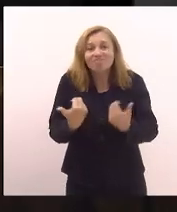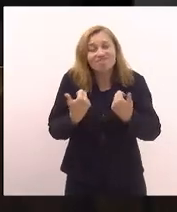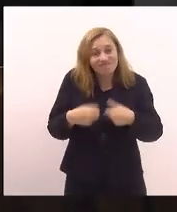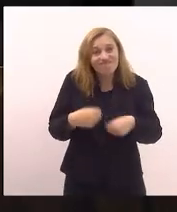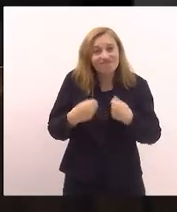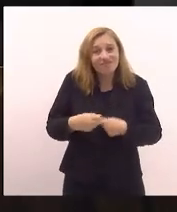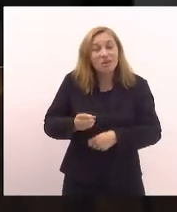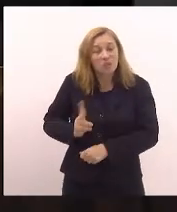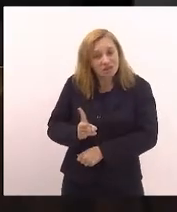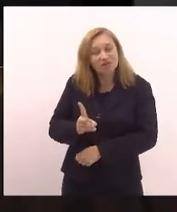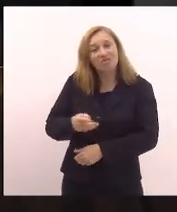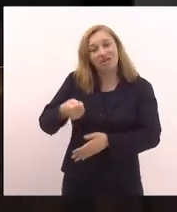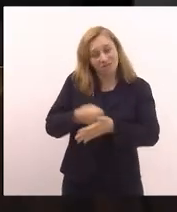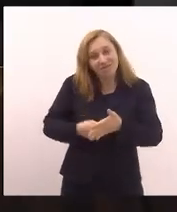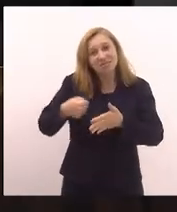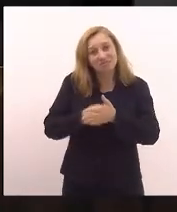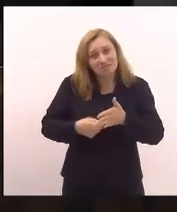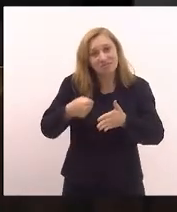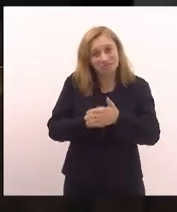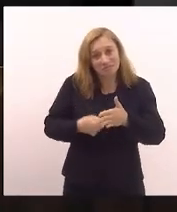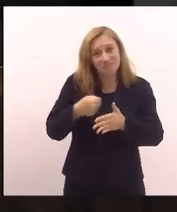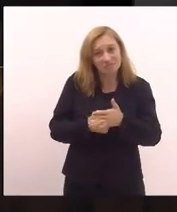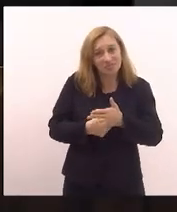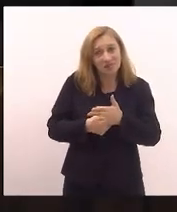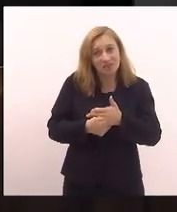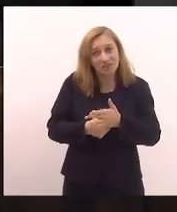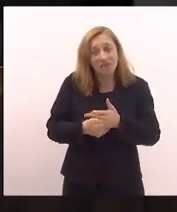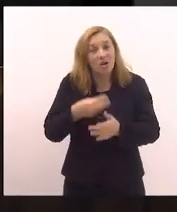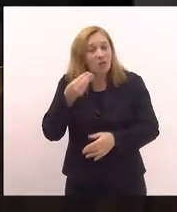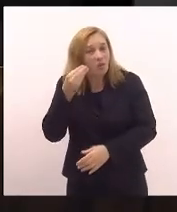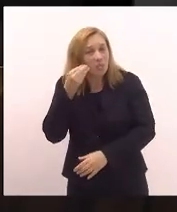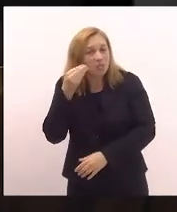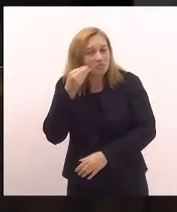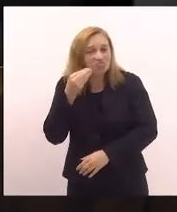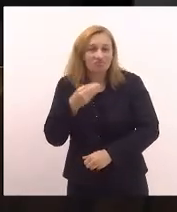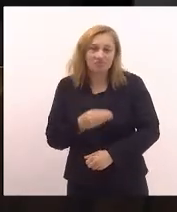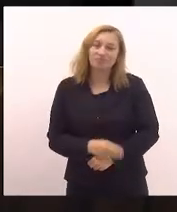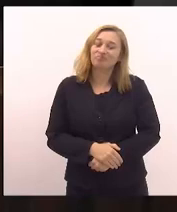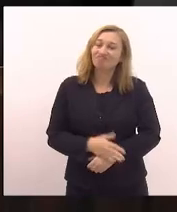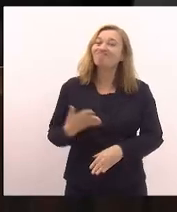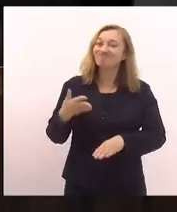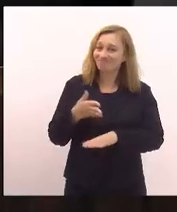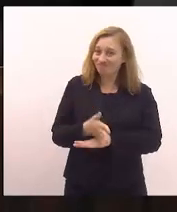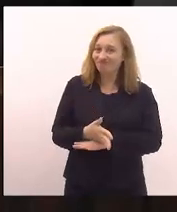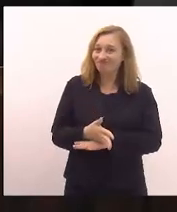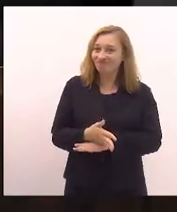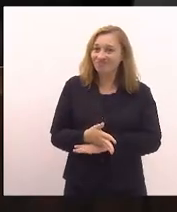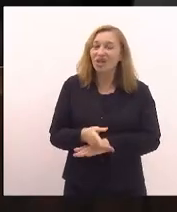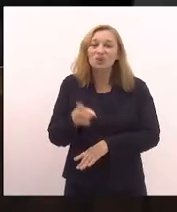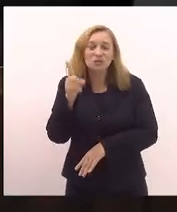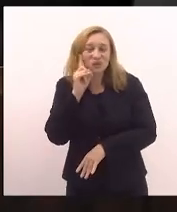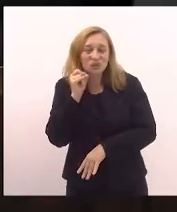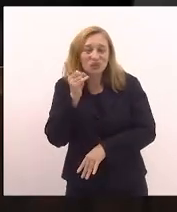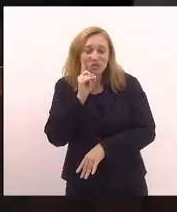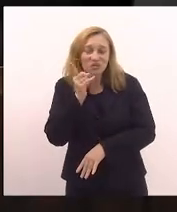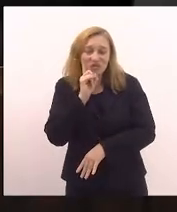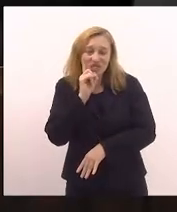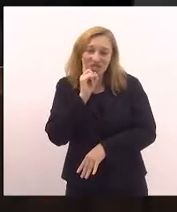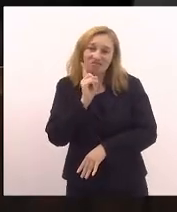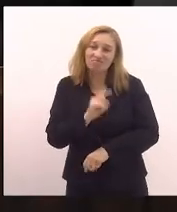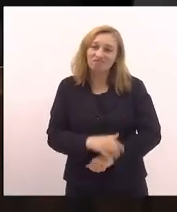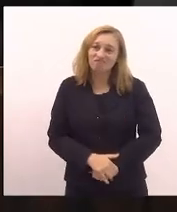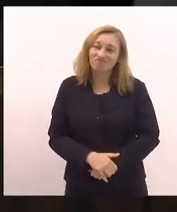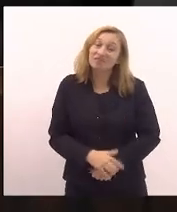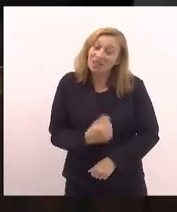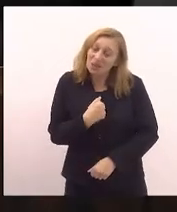precisa continuar lutando para que as oportunidades elas cheguem dia após dia.